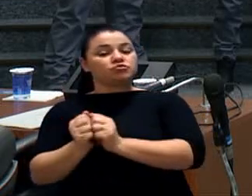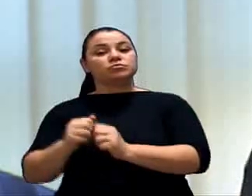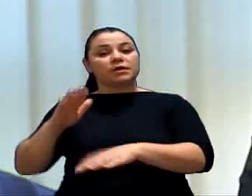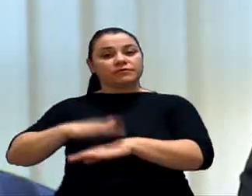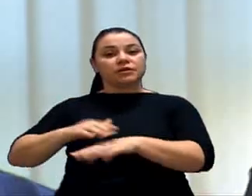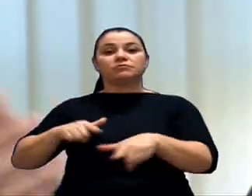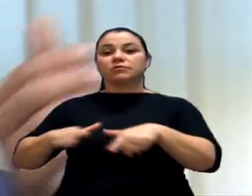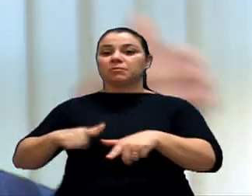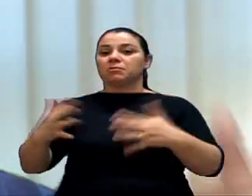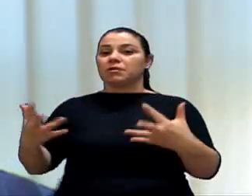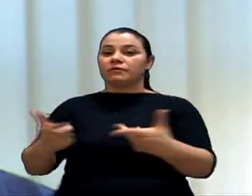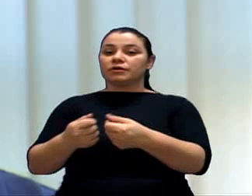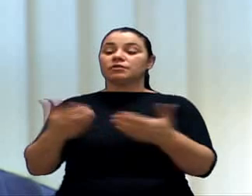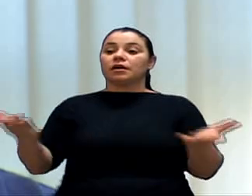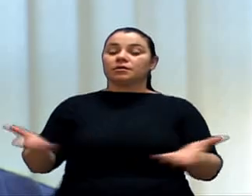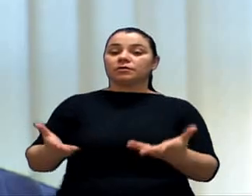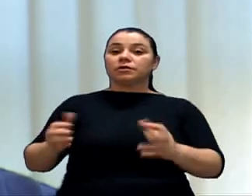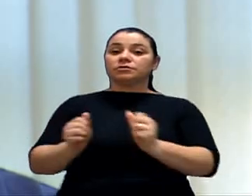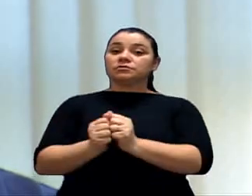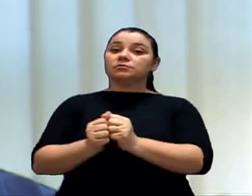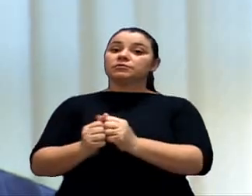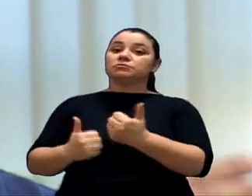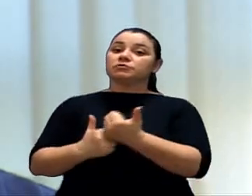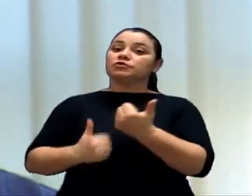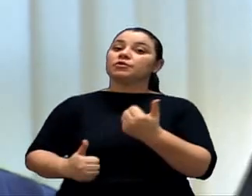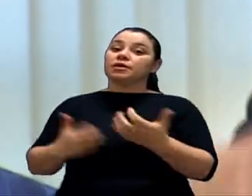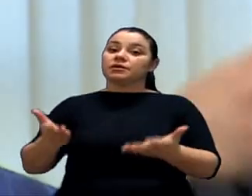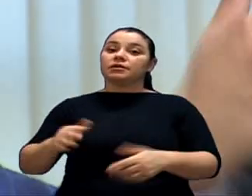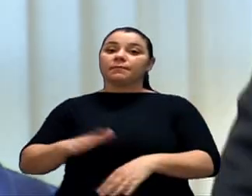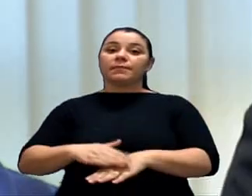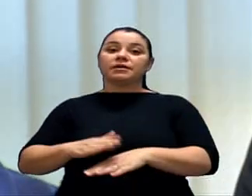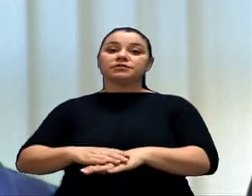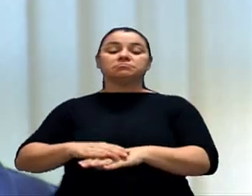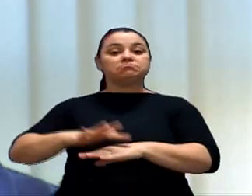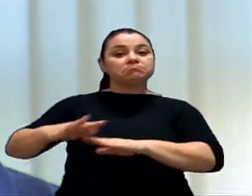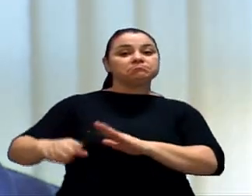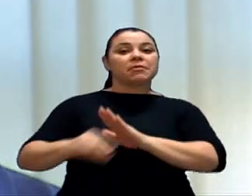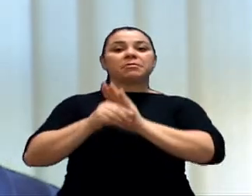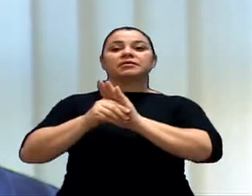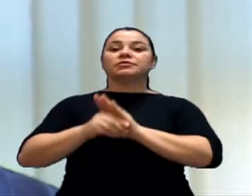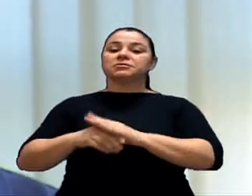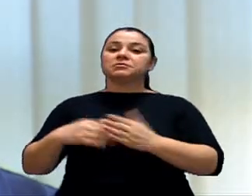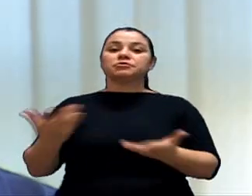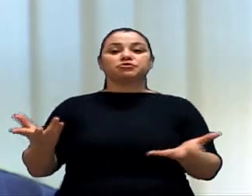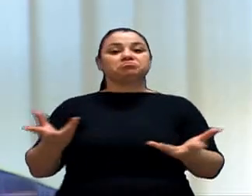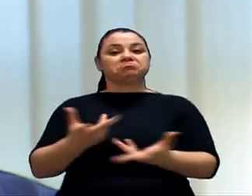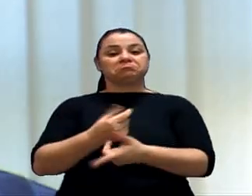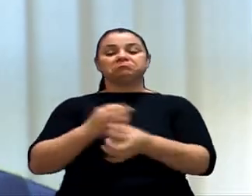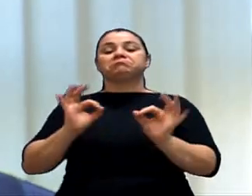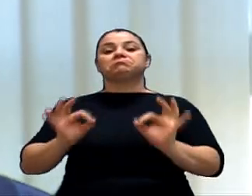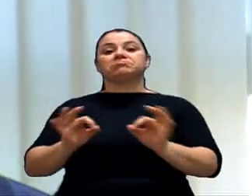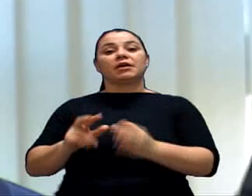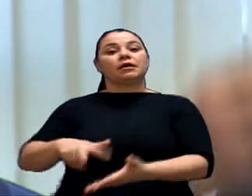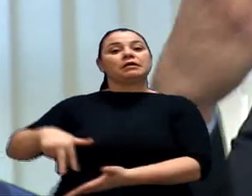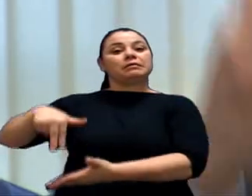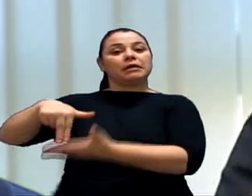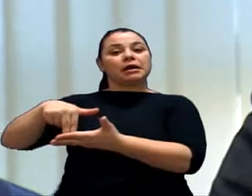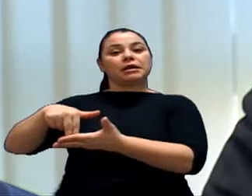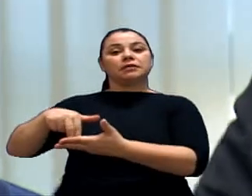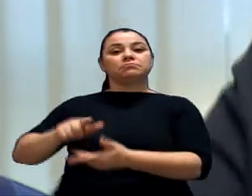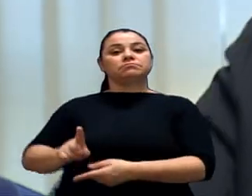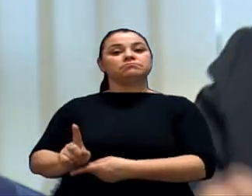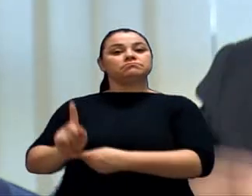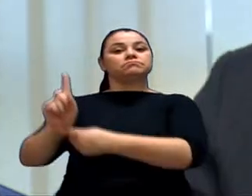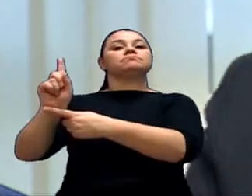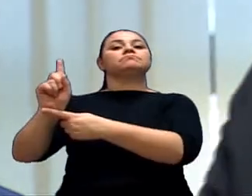sua parte, agora está, né, na reserva, mas fez uma parte que cabe a ele e está aqui hoje, né, de cabeça